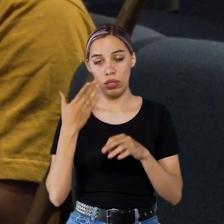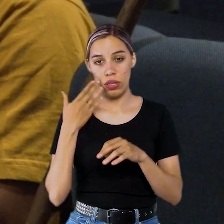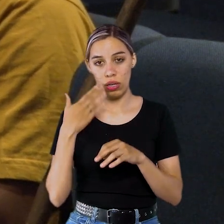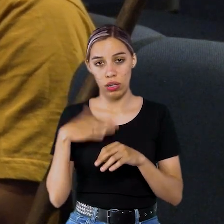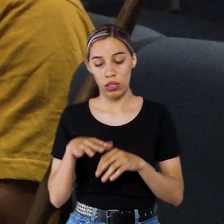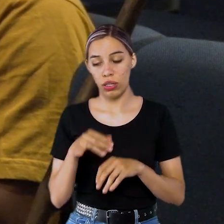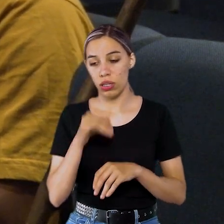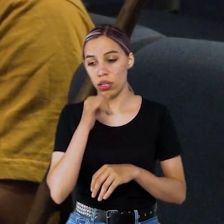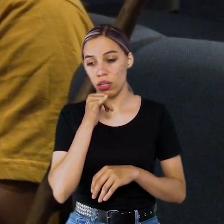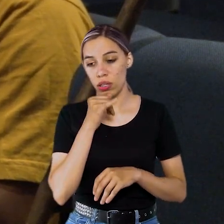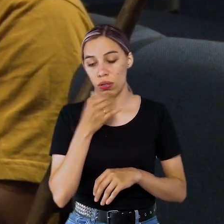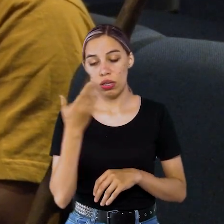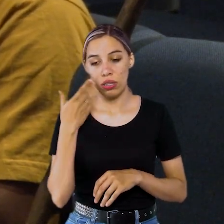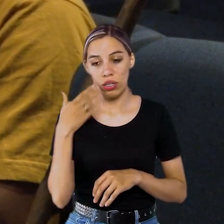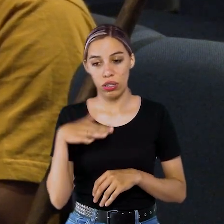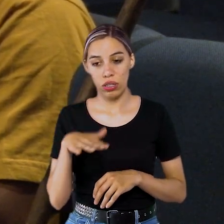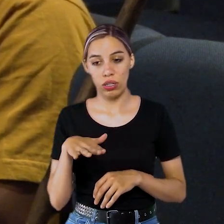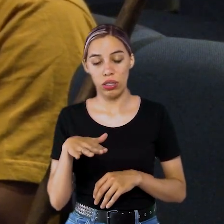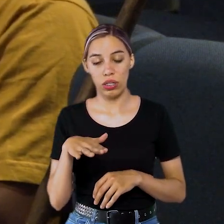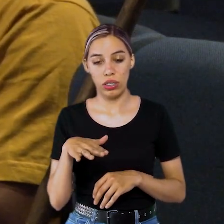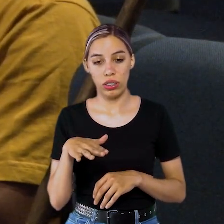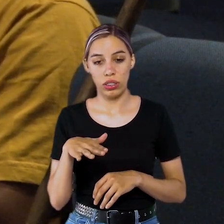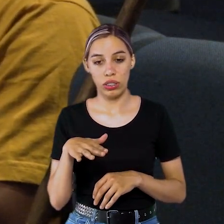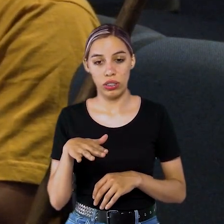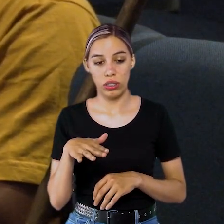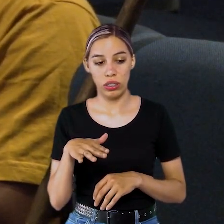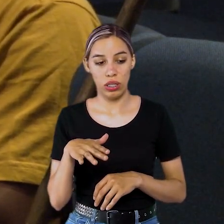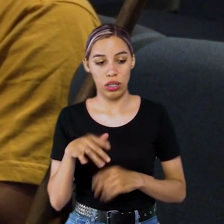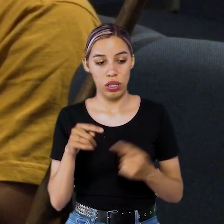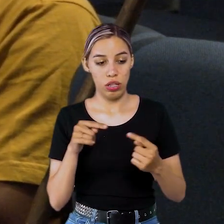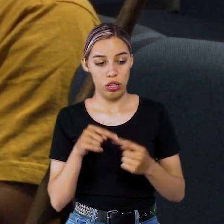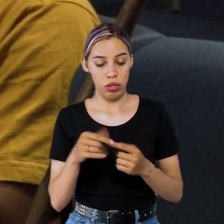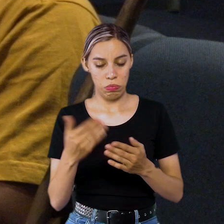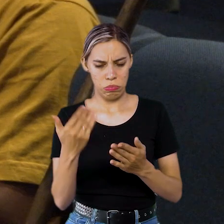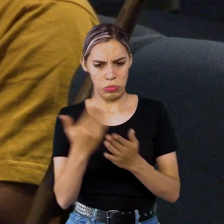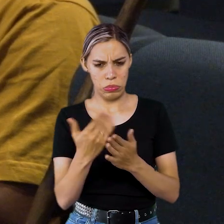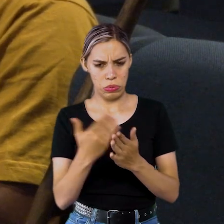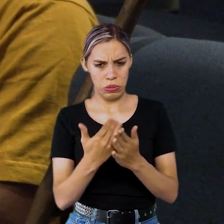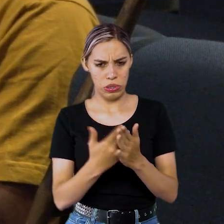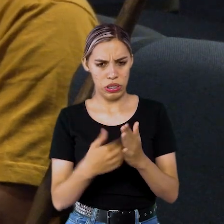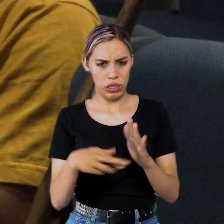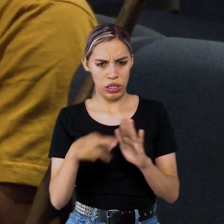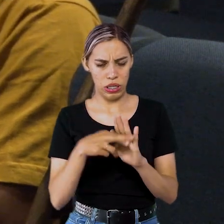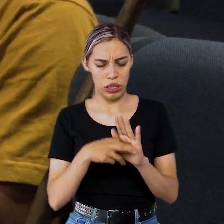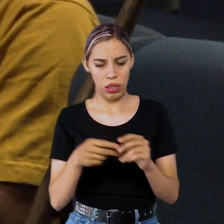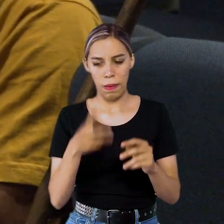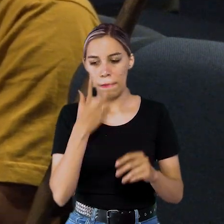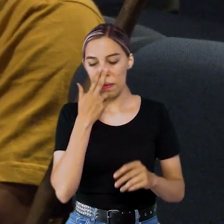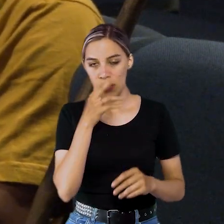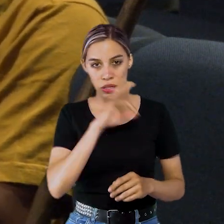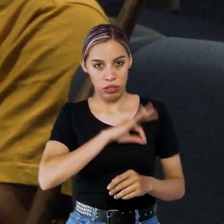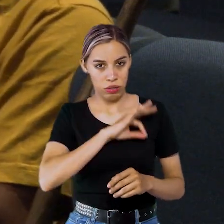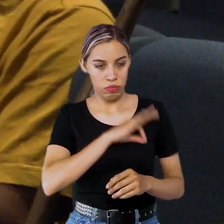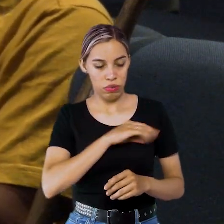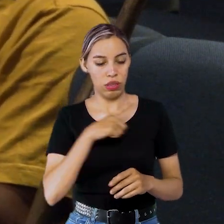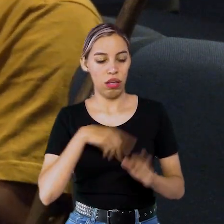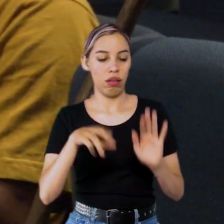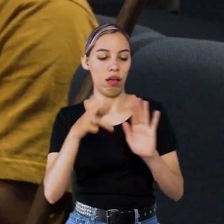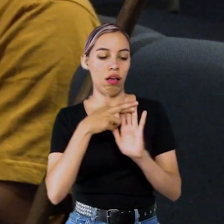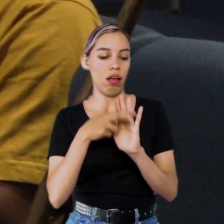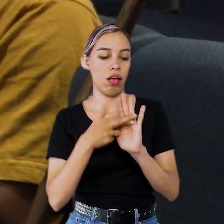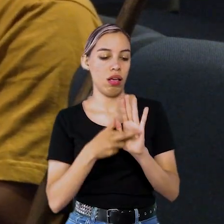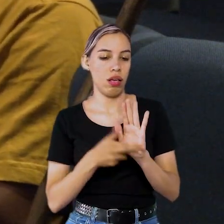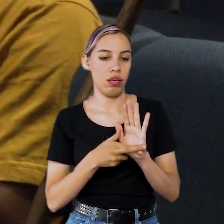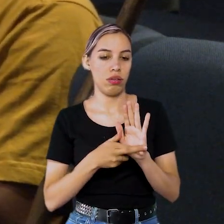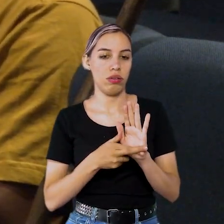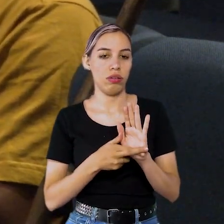para a escola e é regrado em um sistema até meio militarizado, assim, que é uma regrinha de etapas para